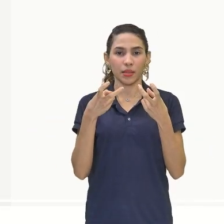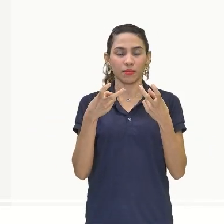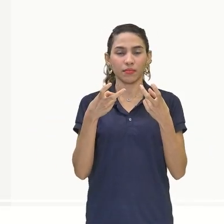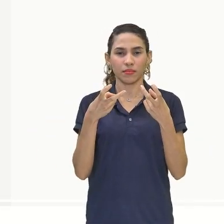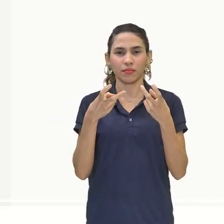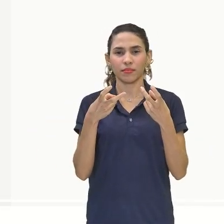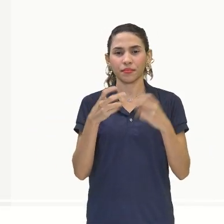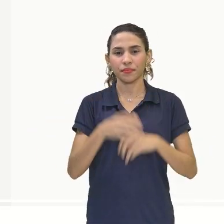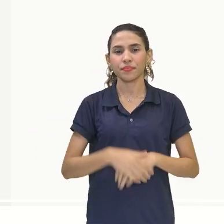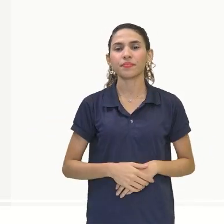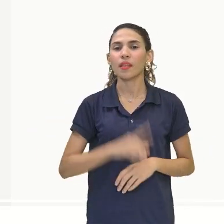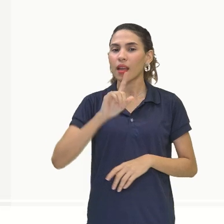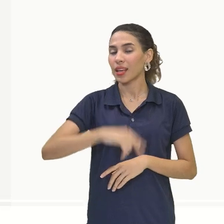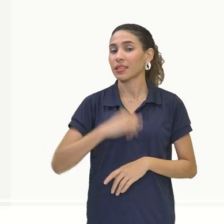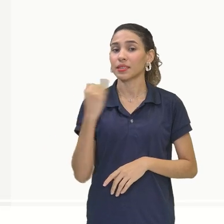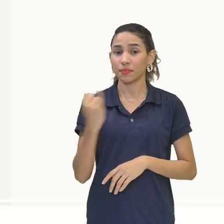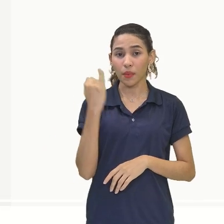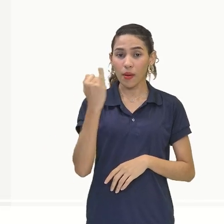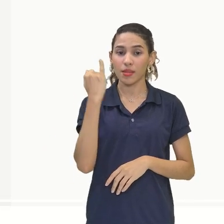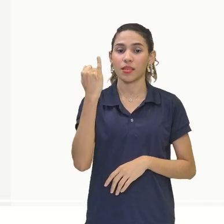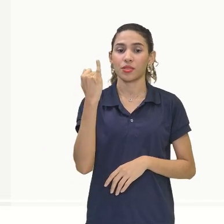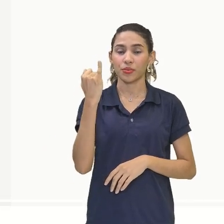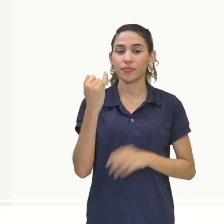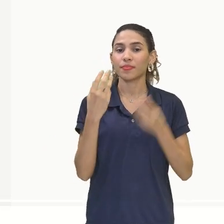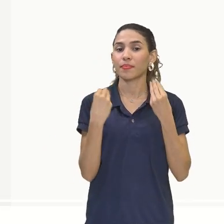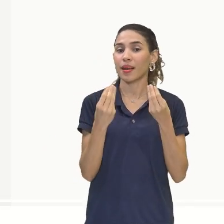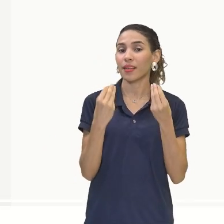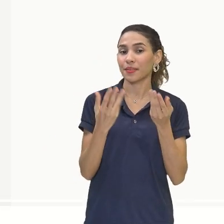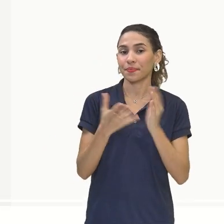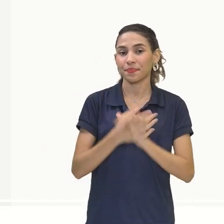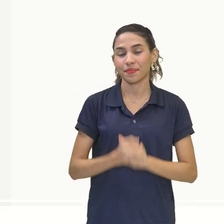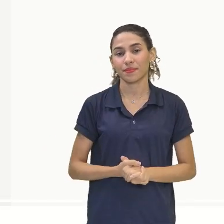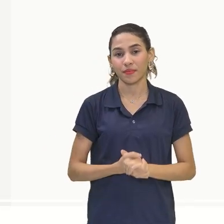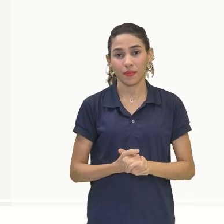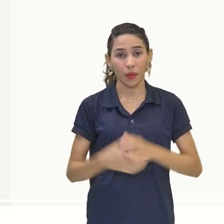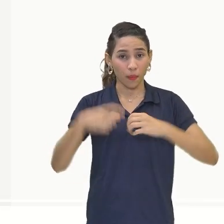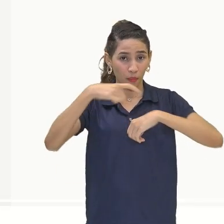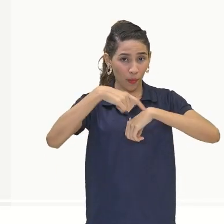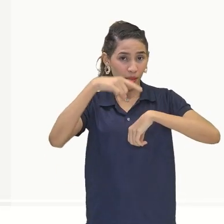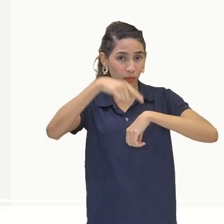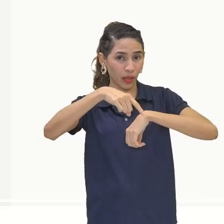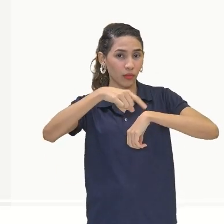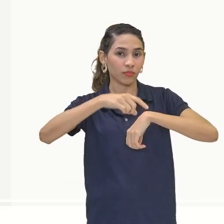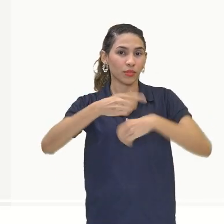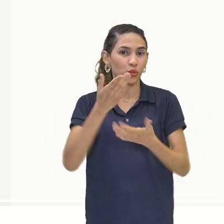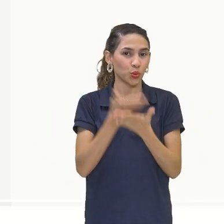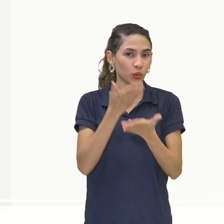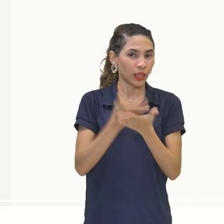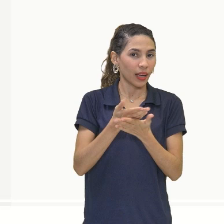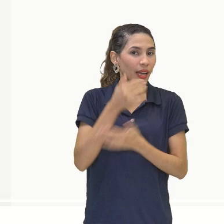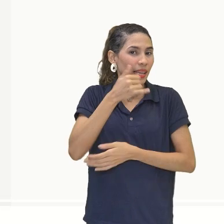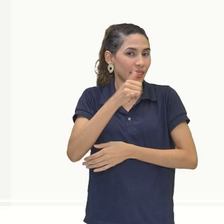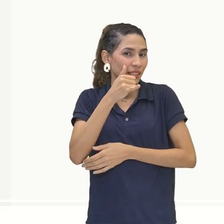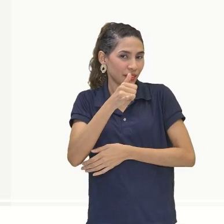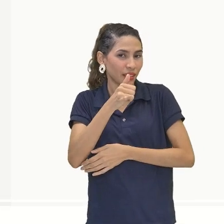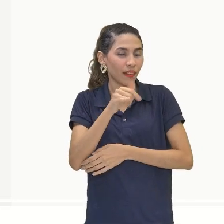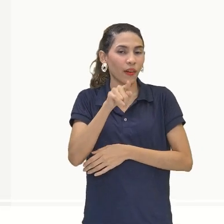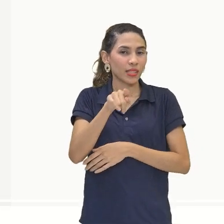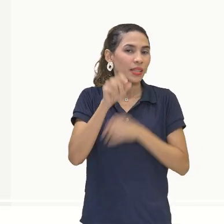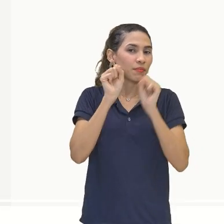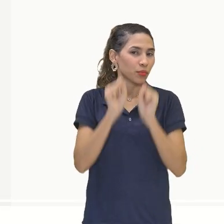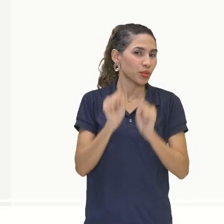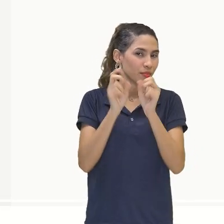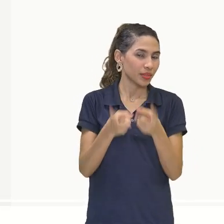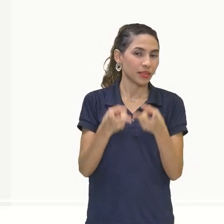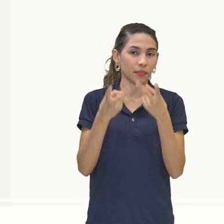elas são fundamentais. Para quê? Para quando eu chegar na energia elétrica, como vocês puderam